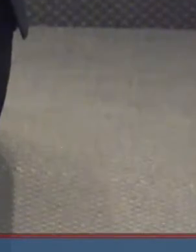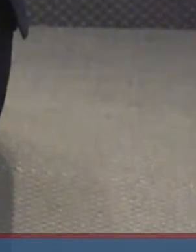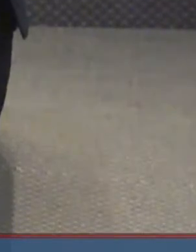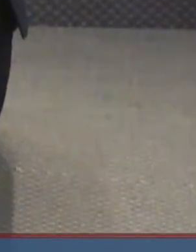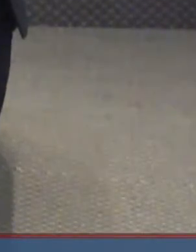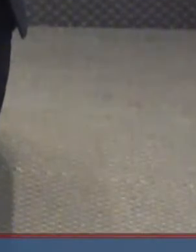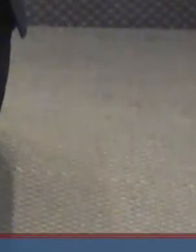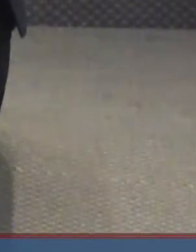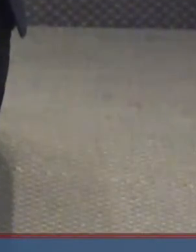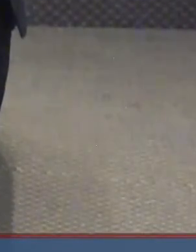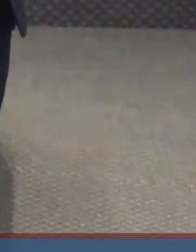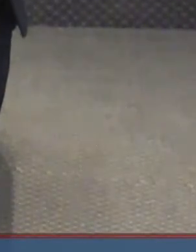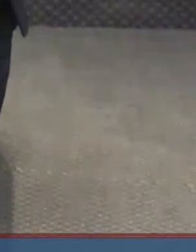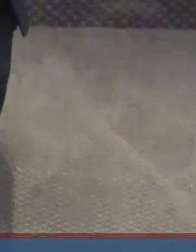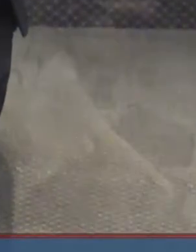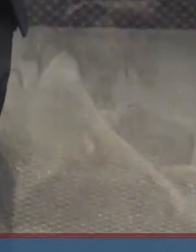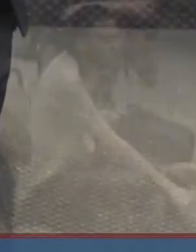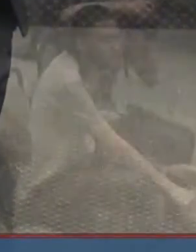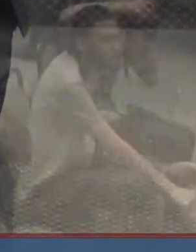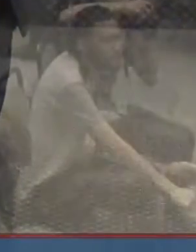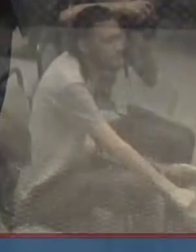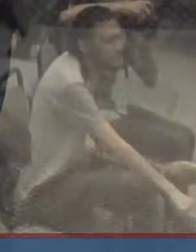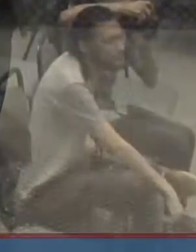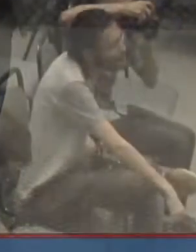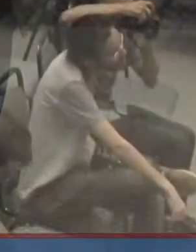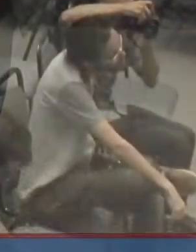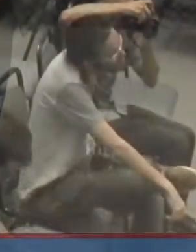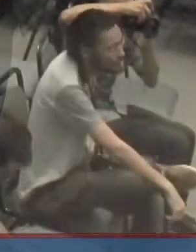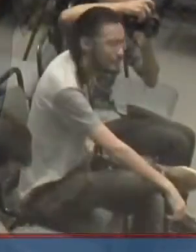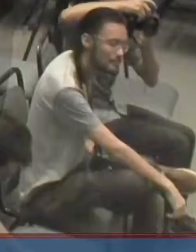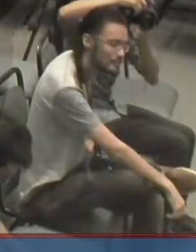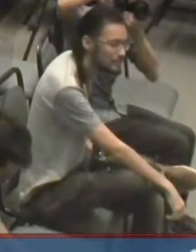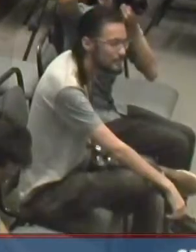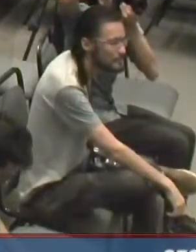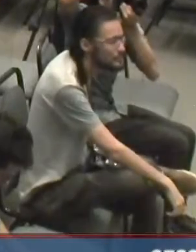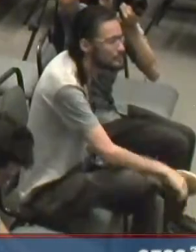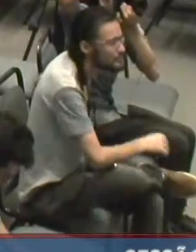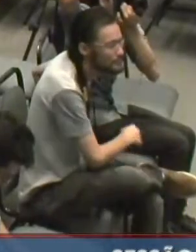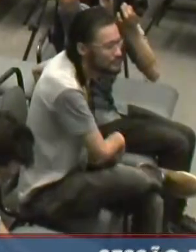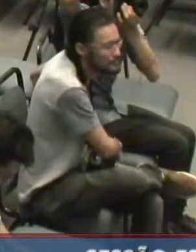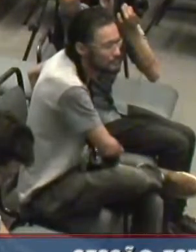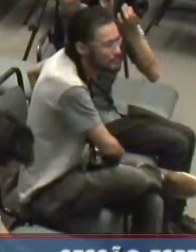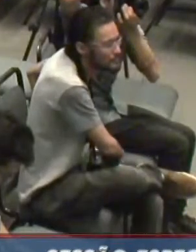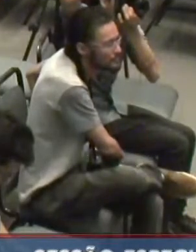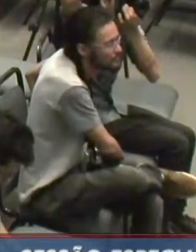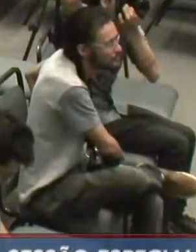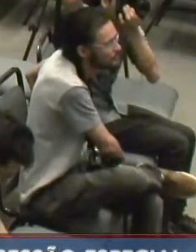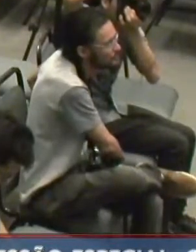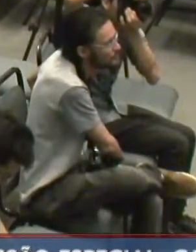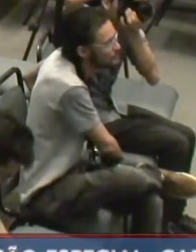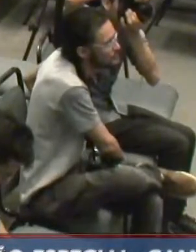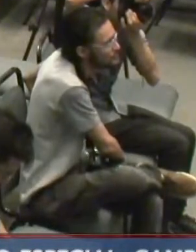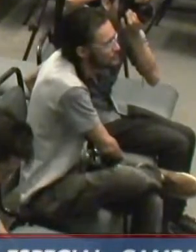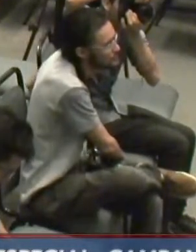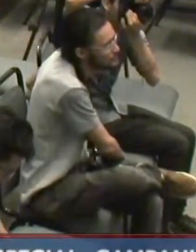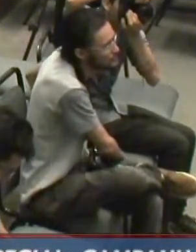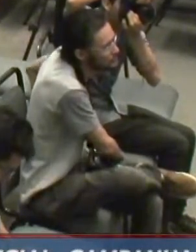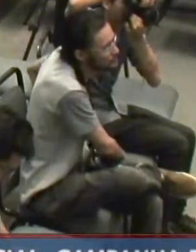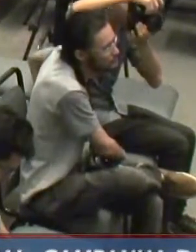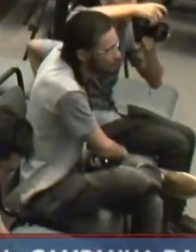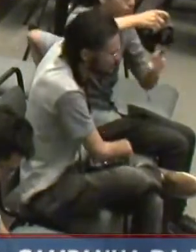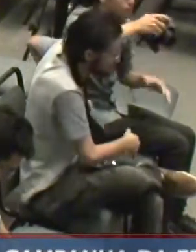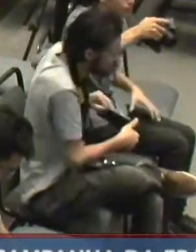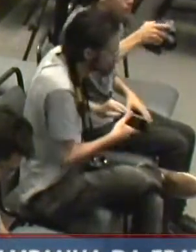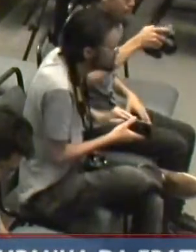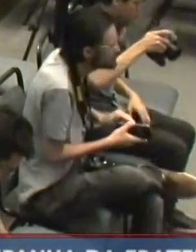povo instaurar. Um novo reino de justiça e esperança,